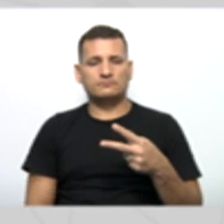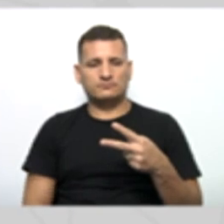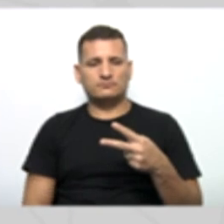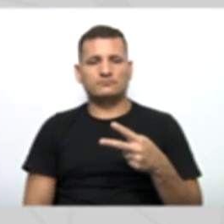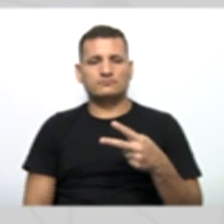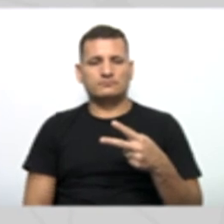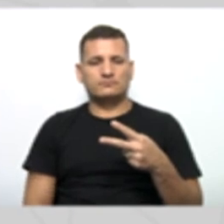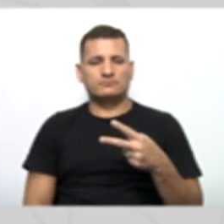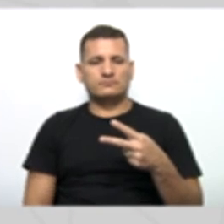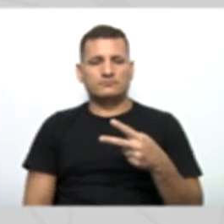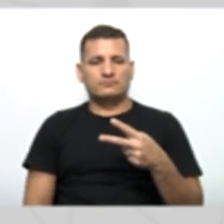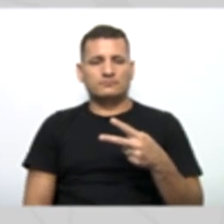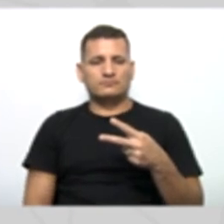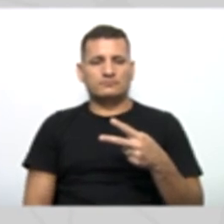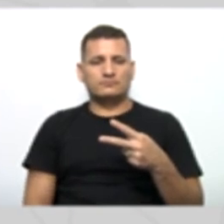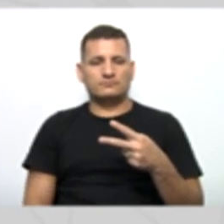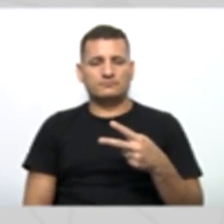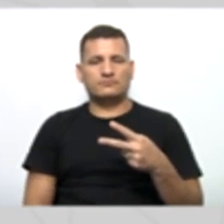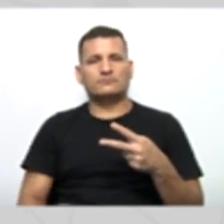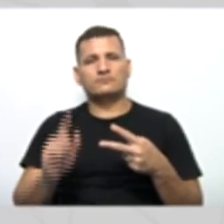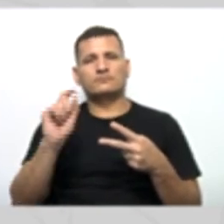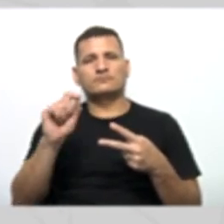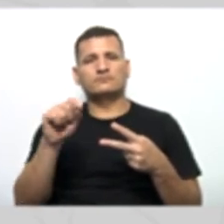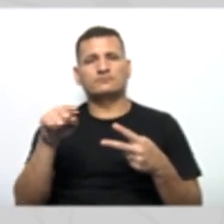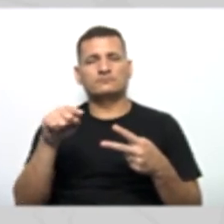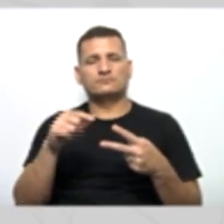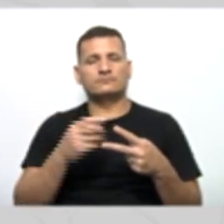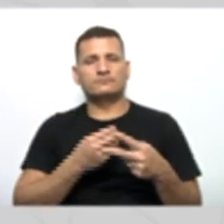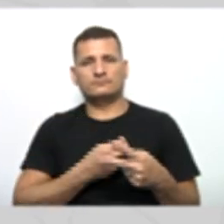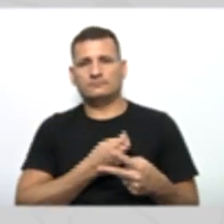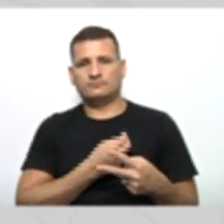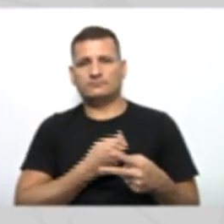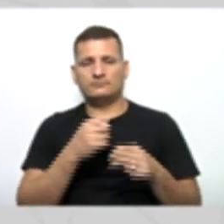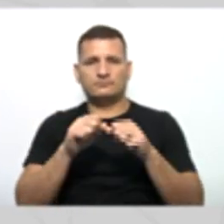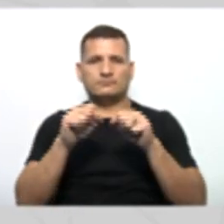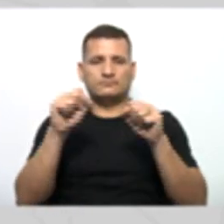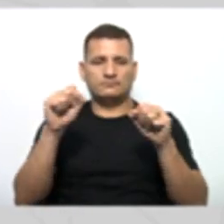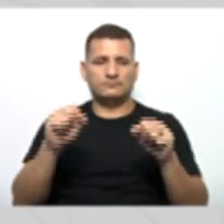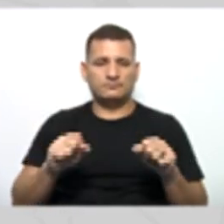é a linha de vida desse sistema. Relacionamento